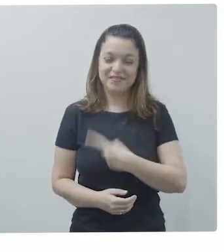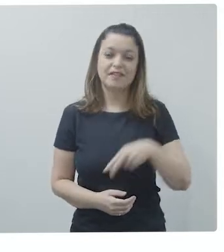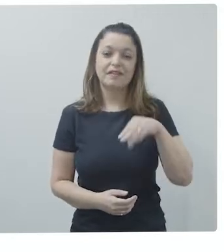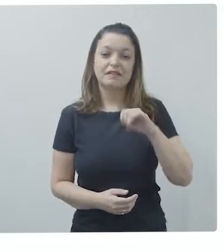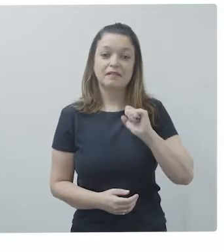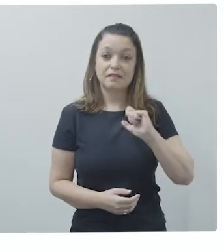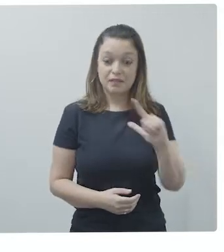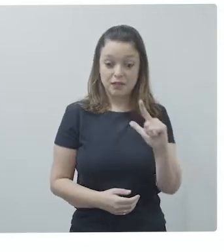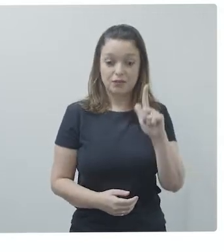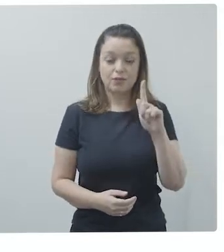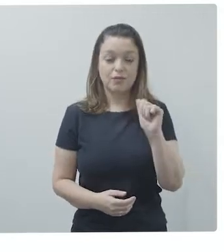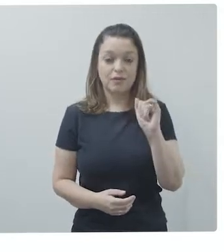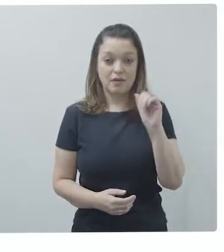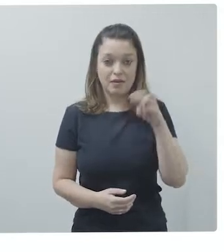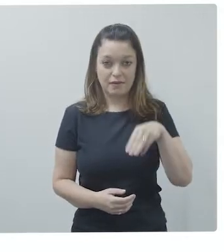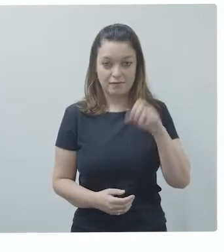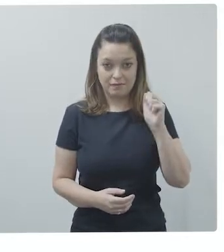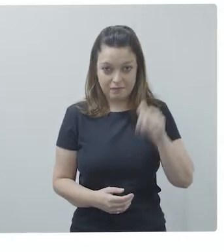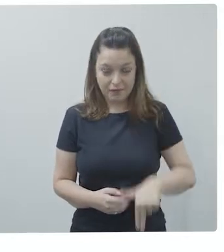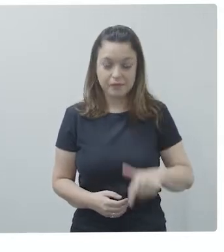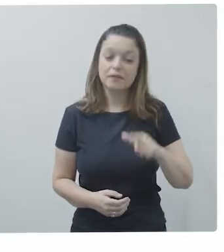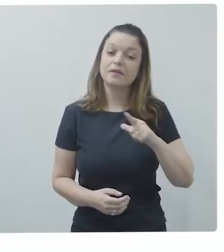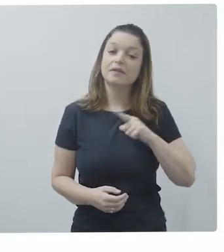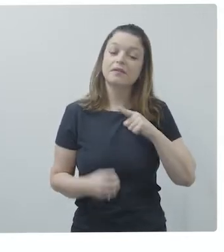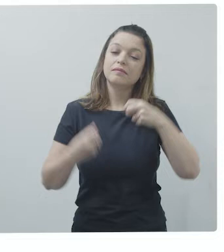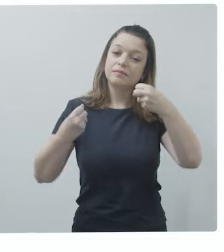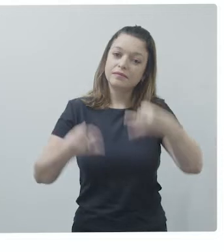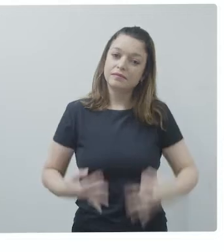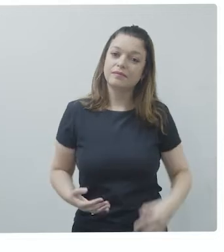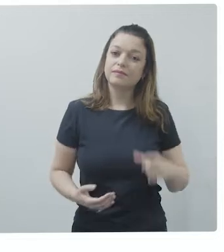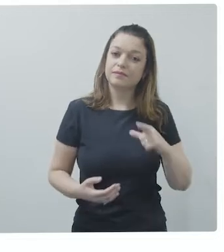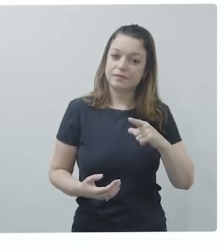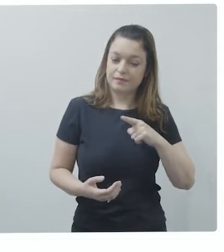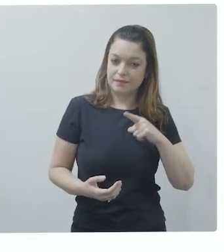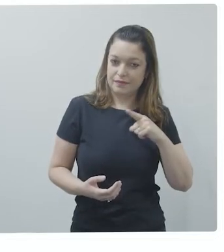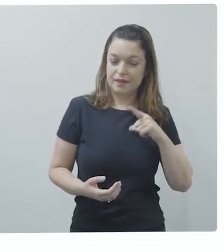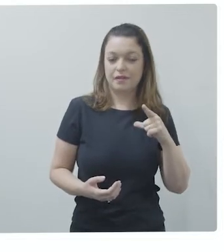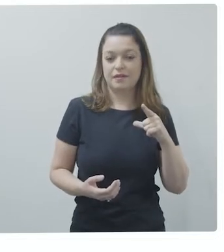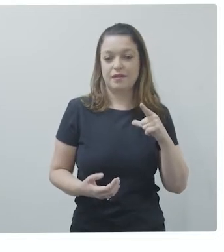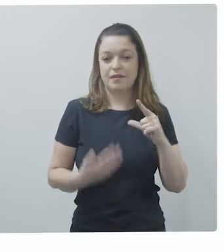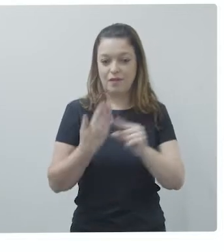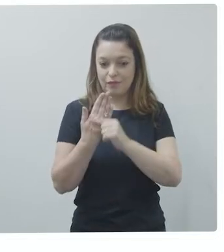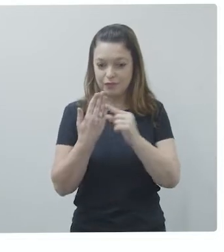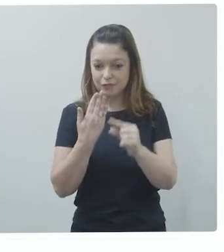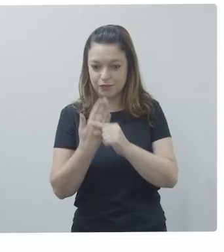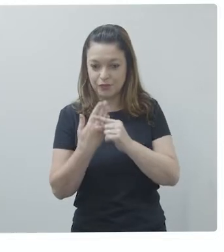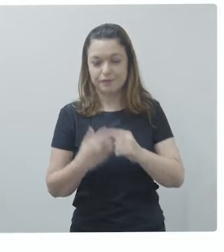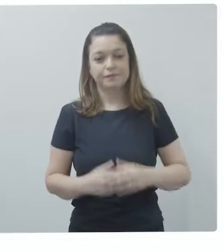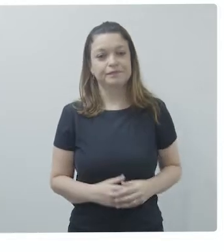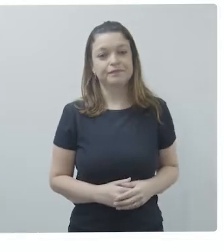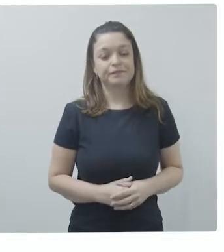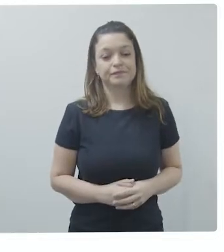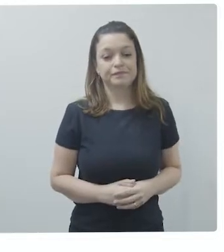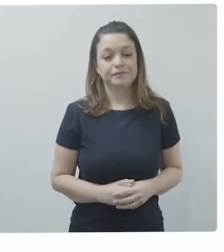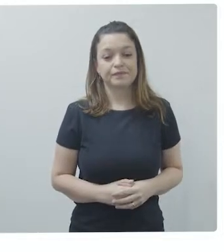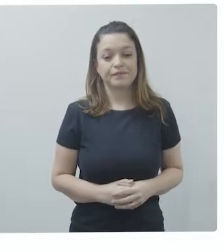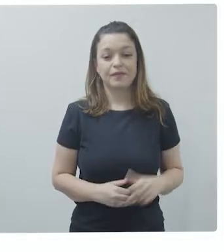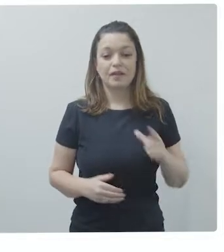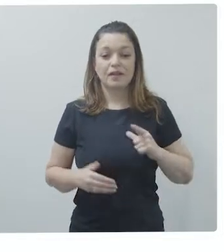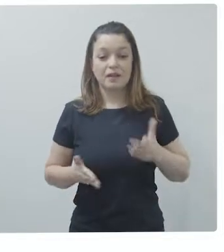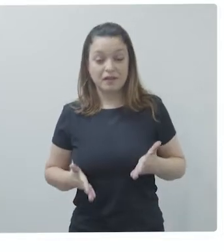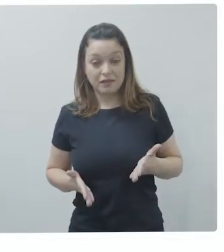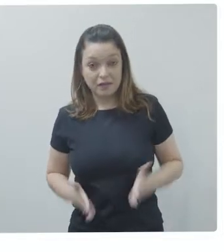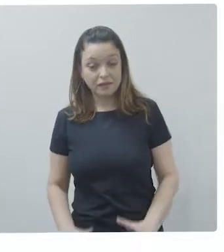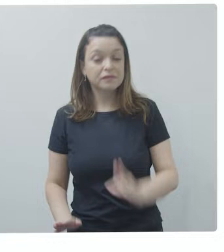ouviu falar dele? Então, nós temos esse autor, o Neil Gaiman, que é quem? Neil Gaiman nasceu em